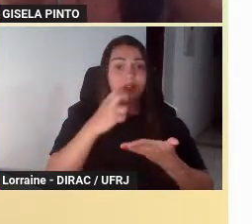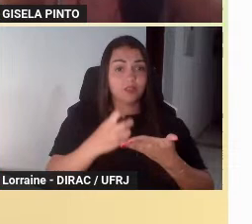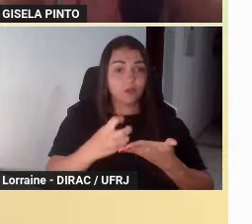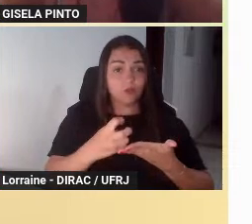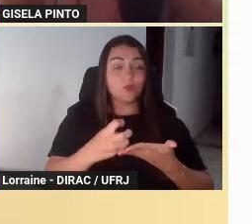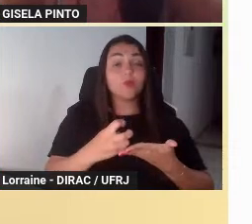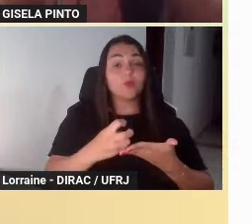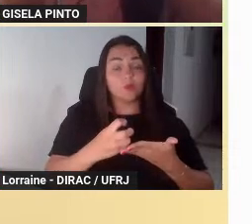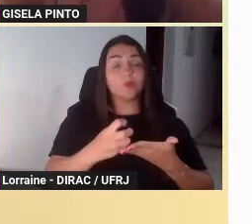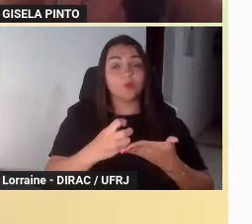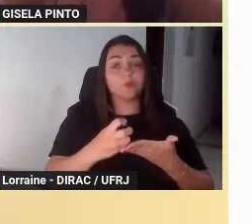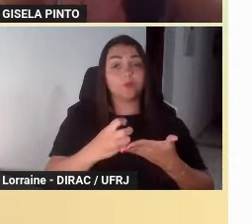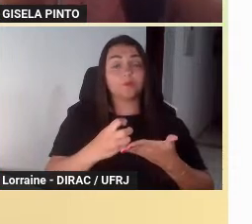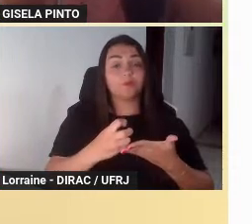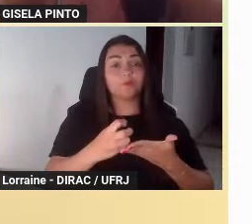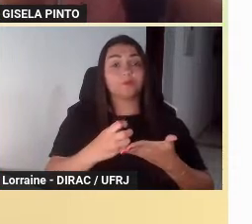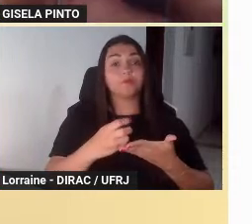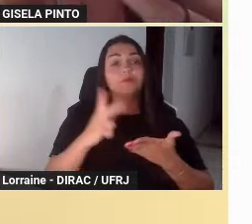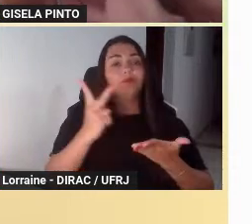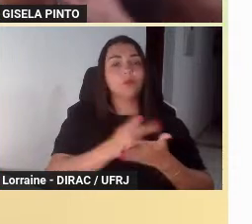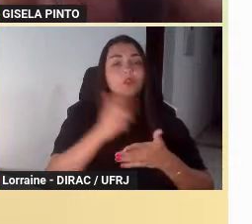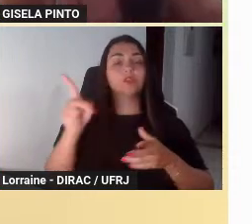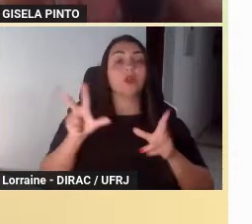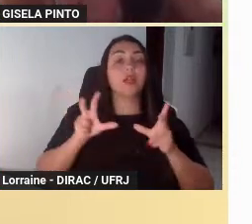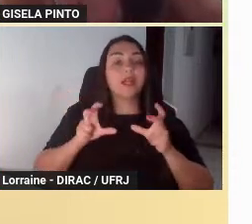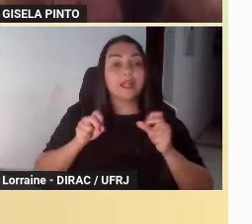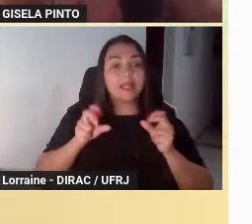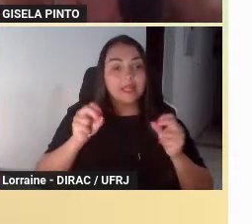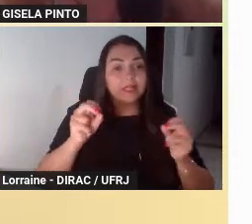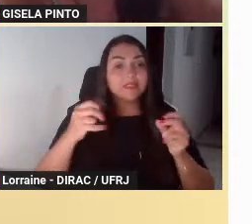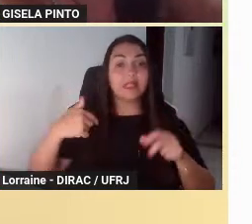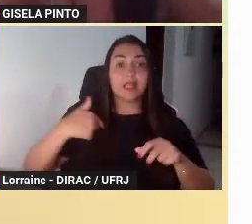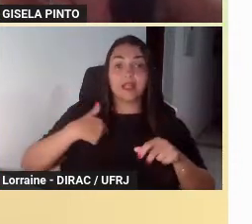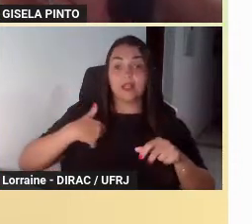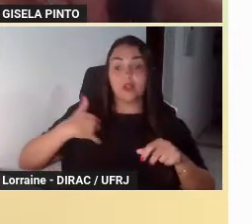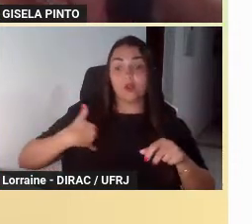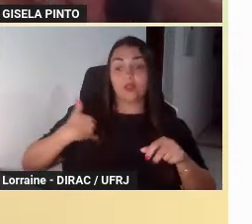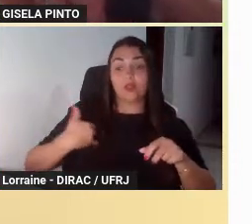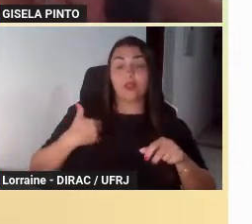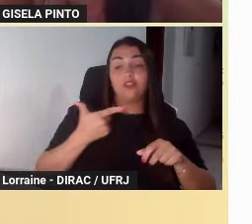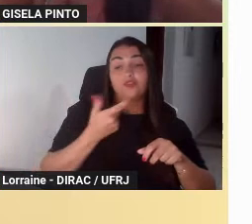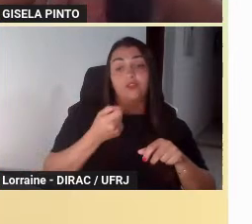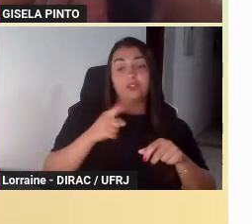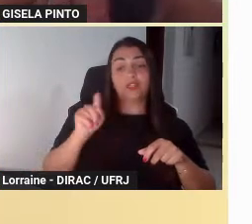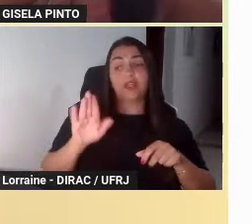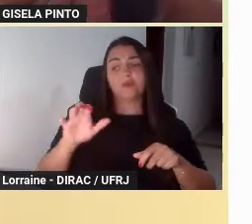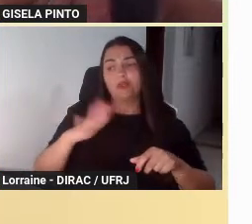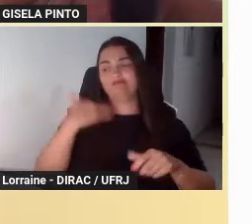e ela teve câncer, né? Eu tinha 20 anos, mais ou menos, quando ela faleceu.